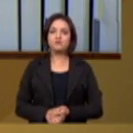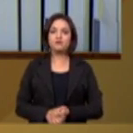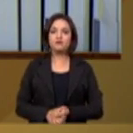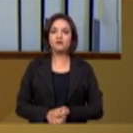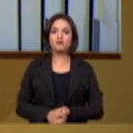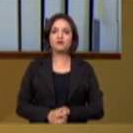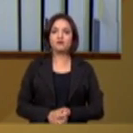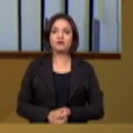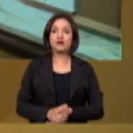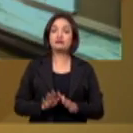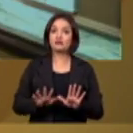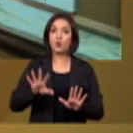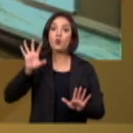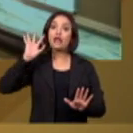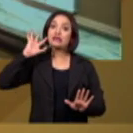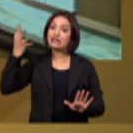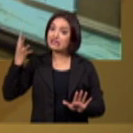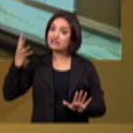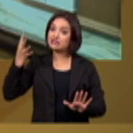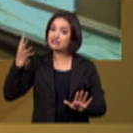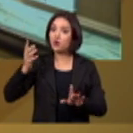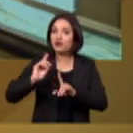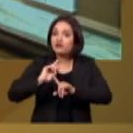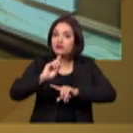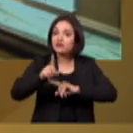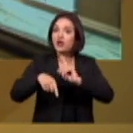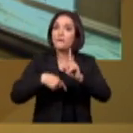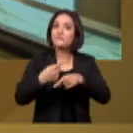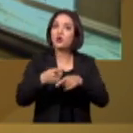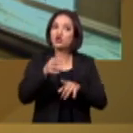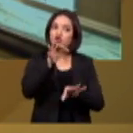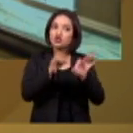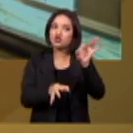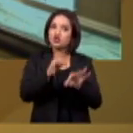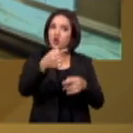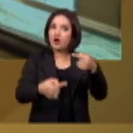mais depois nós vamos ao julgar e